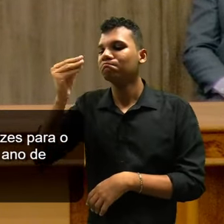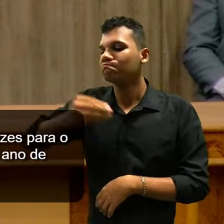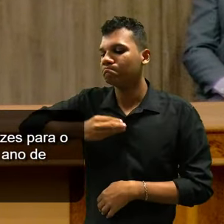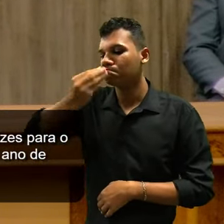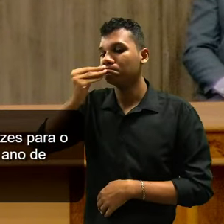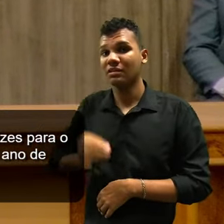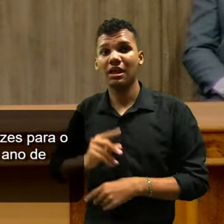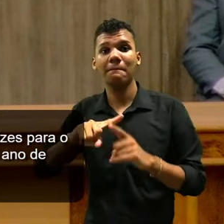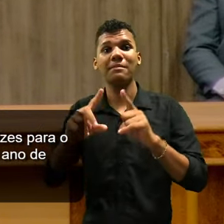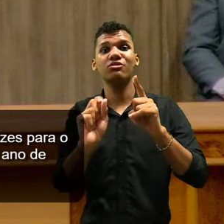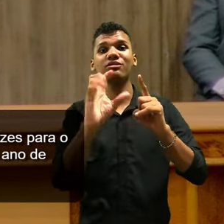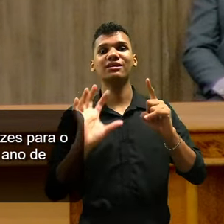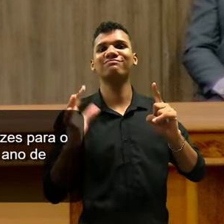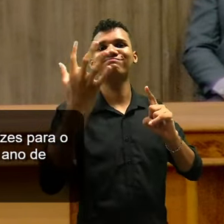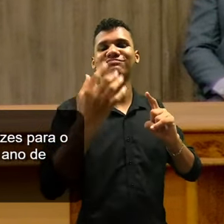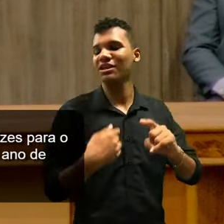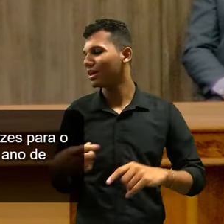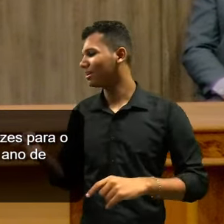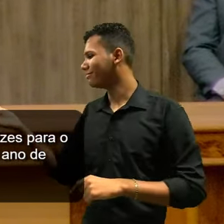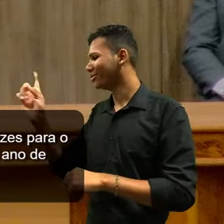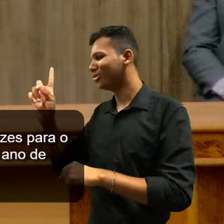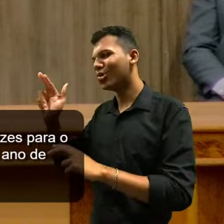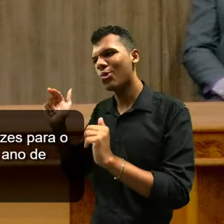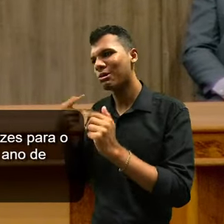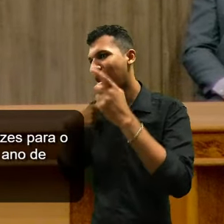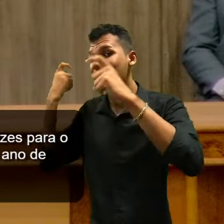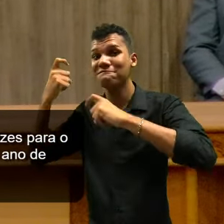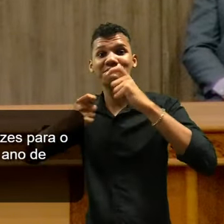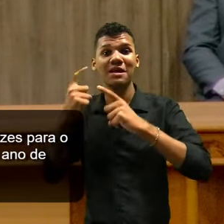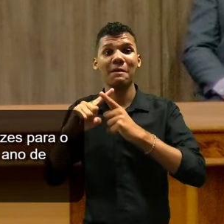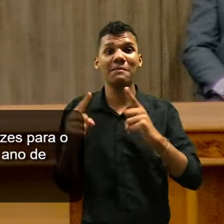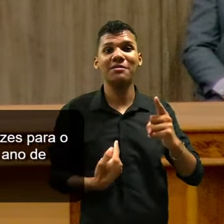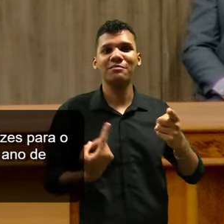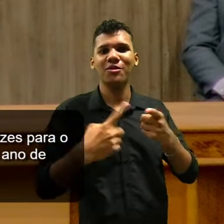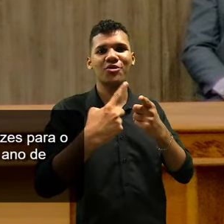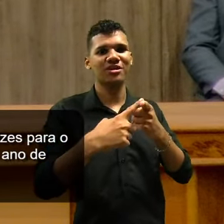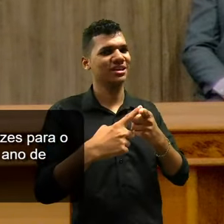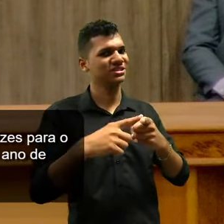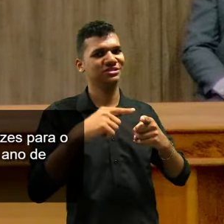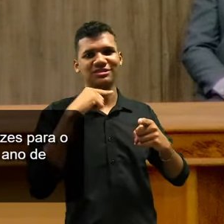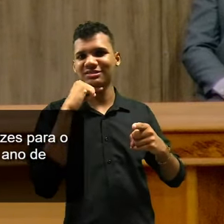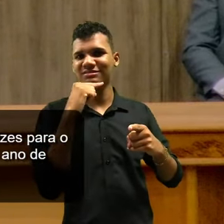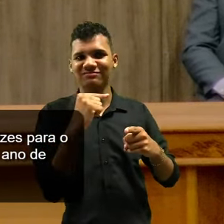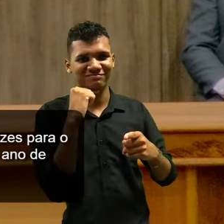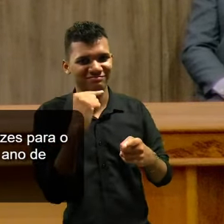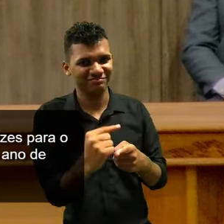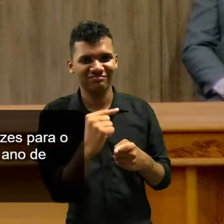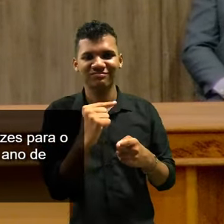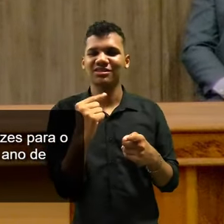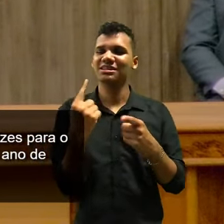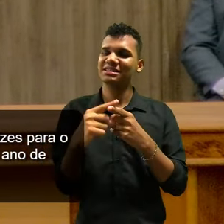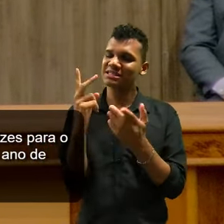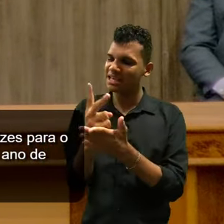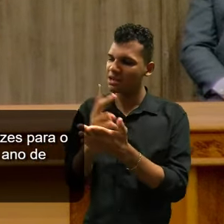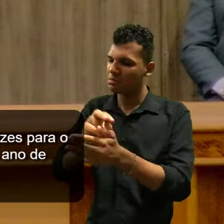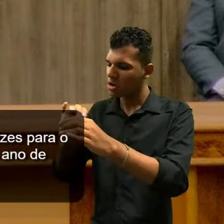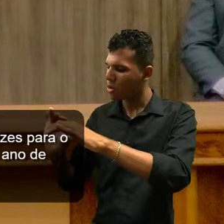acontece não se preocupa ele não fica preocupado por qu nem deixa de dar frut nem deixa de dar